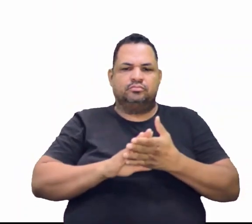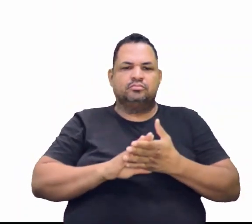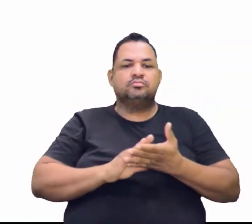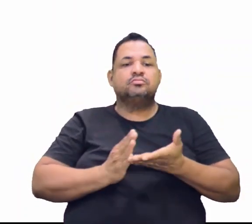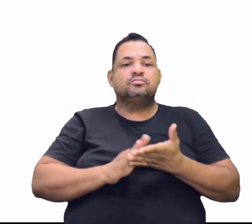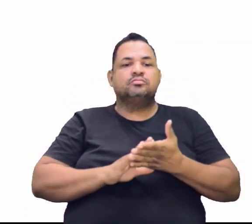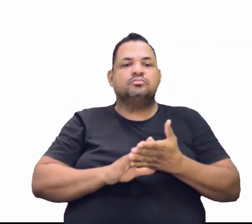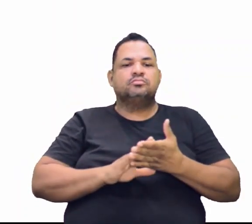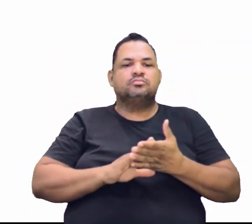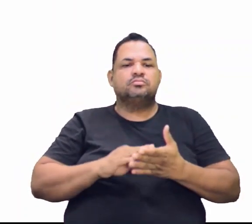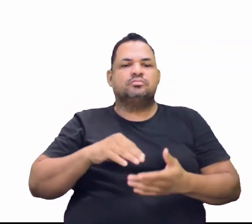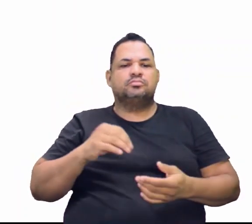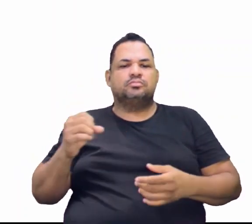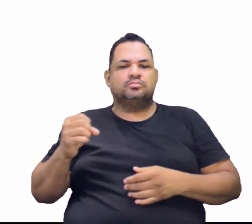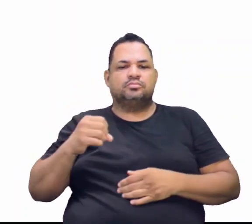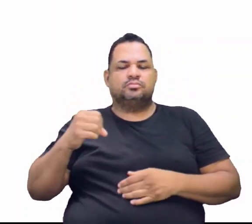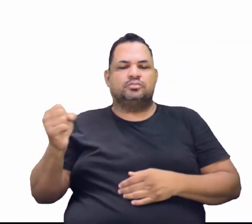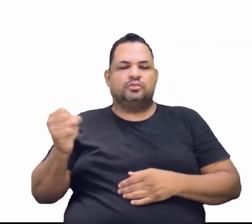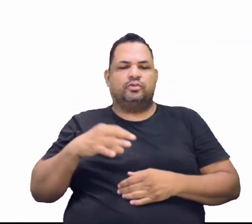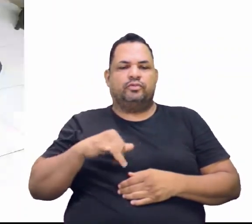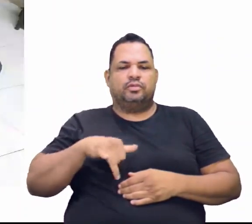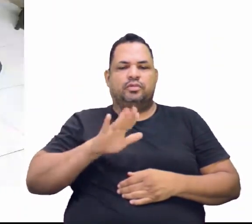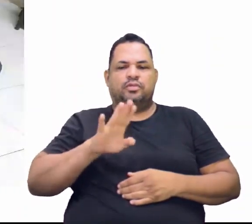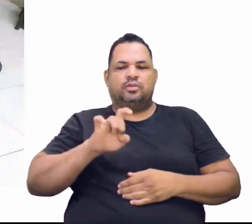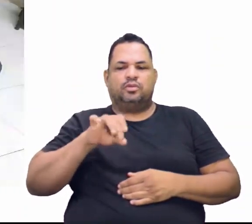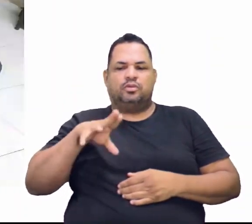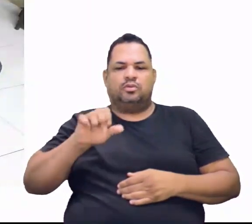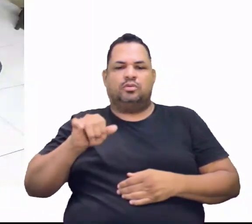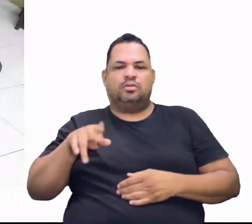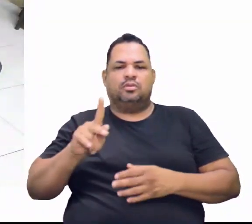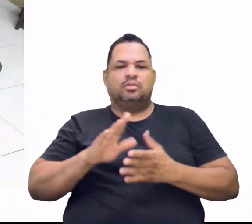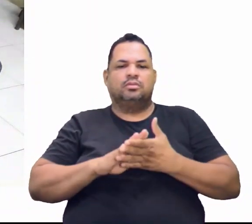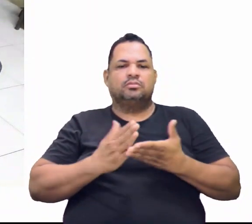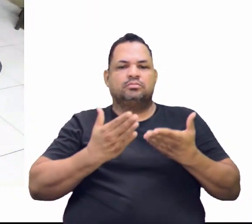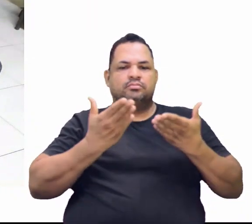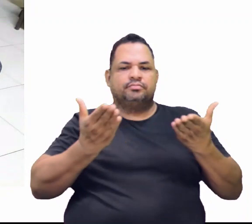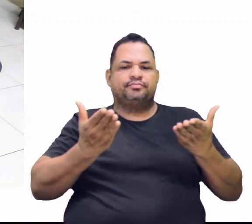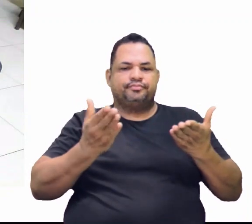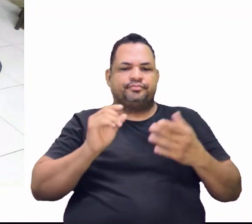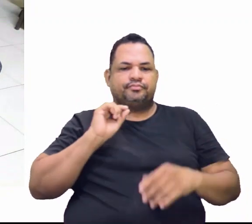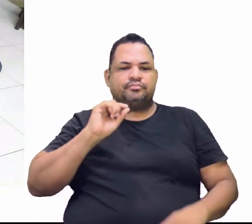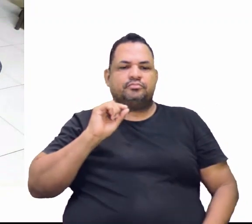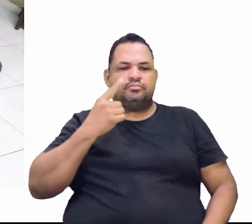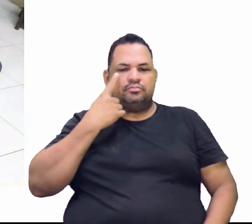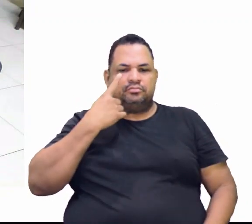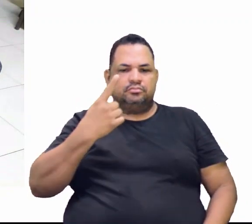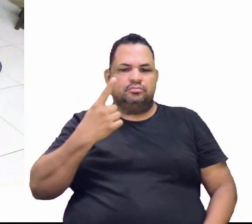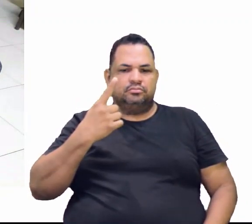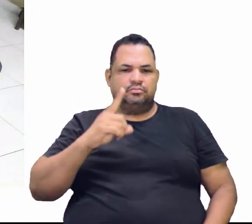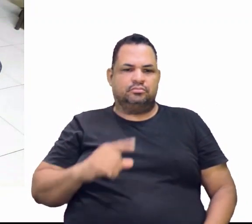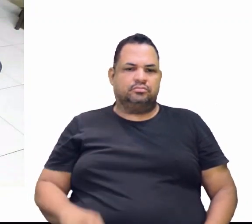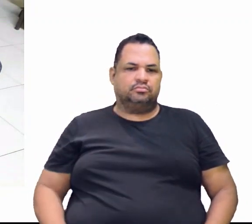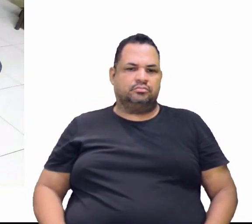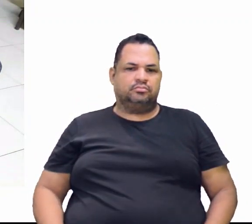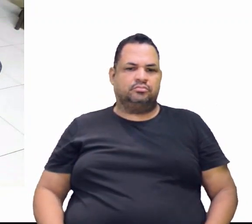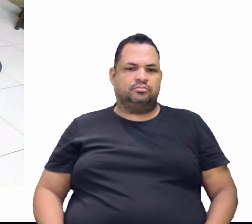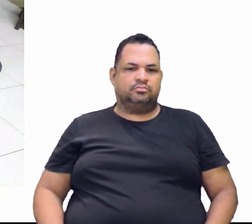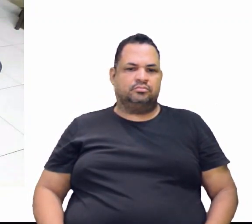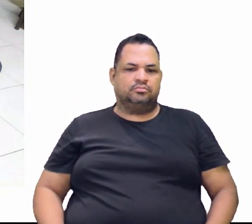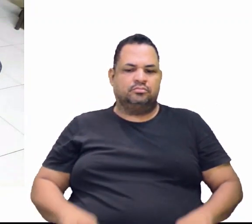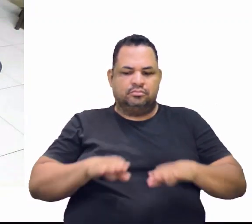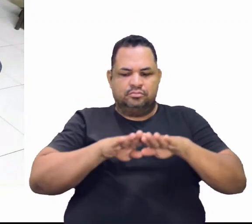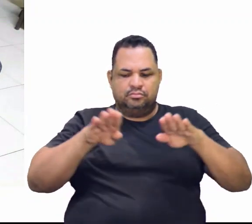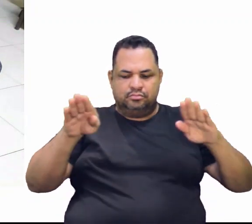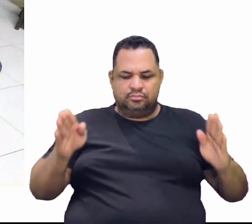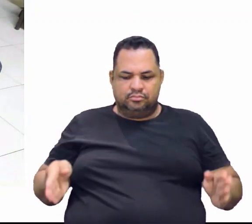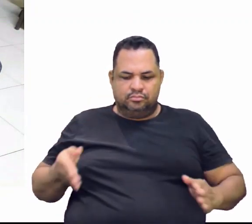York, para melhorar o acervo. O que vocês estão vendo aí é a escrivania do